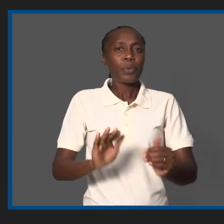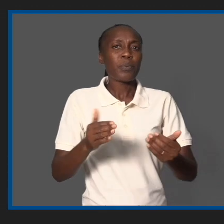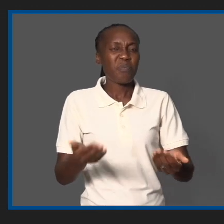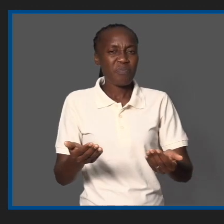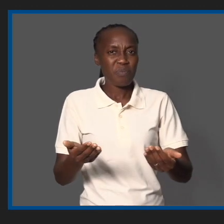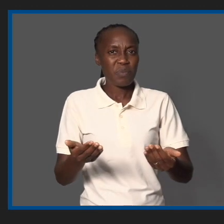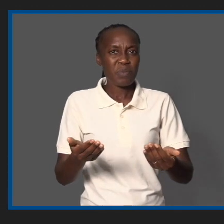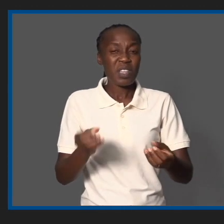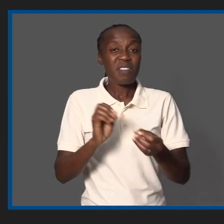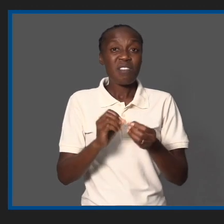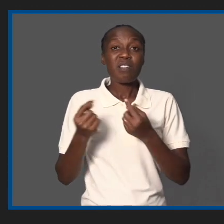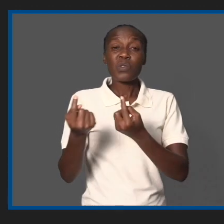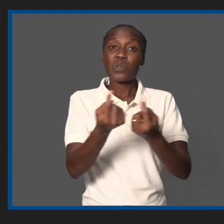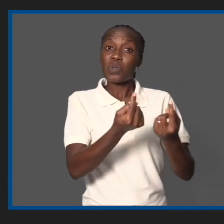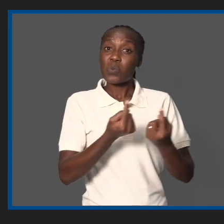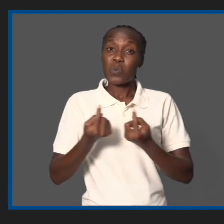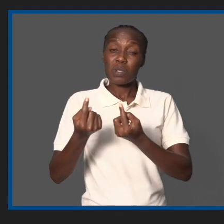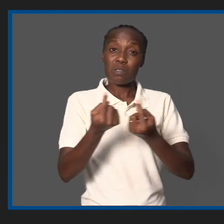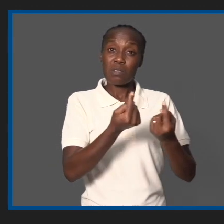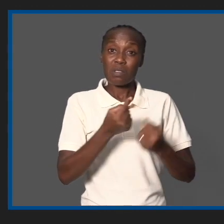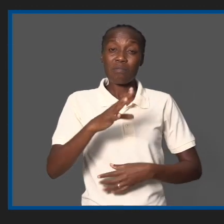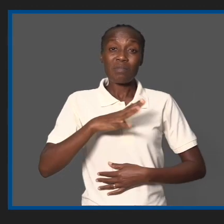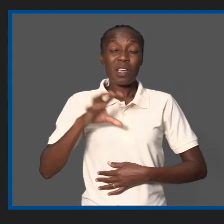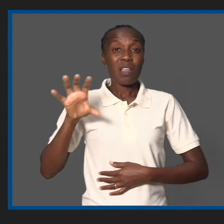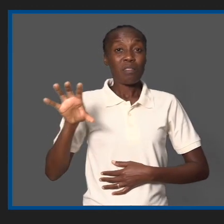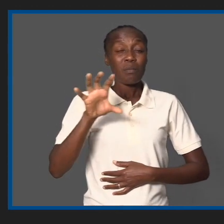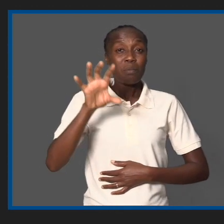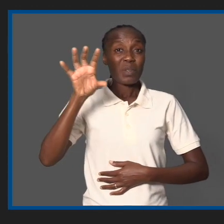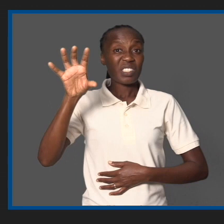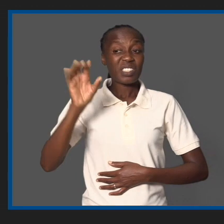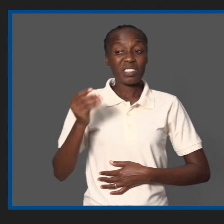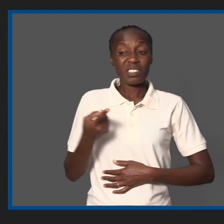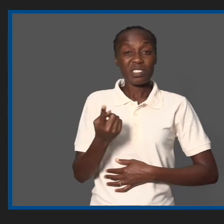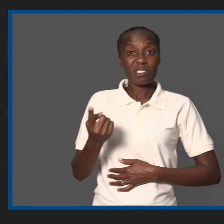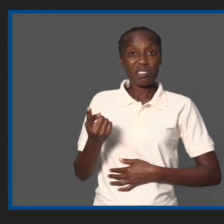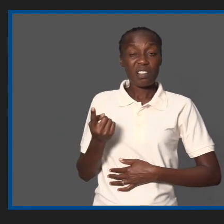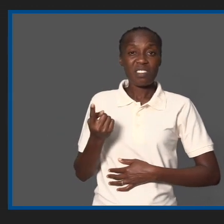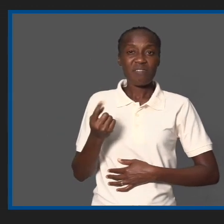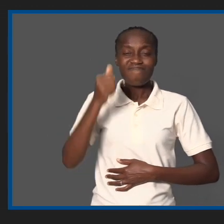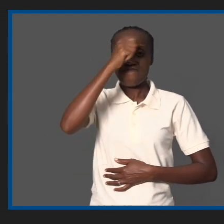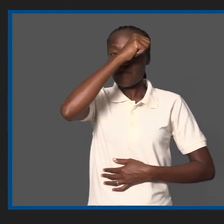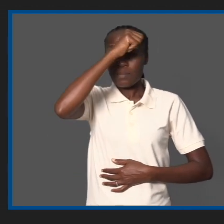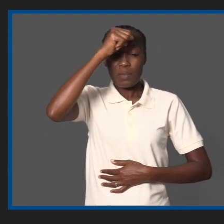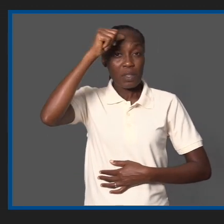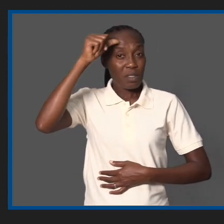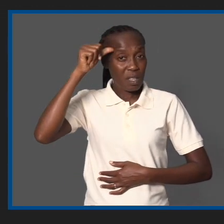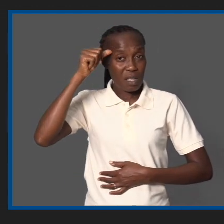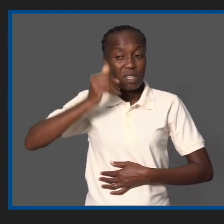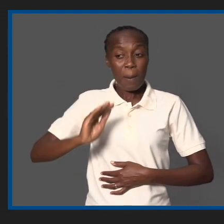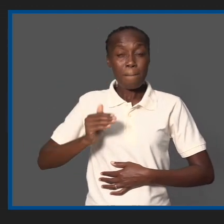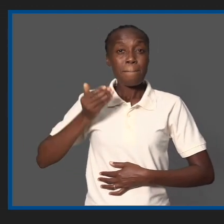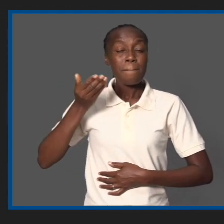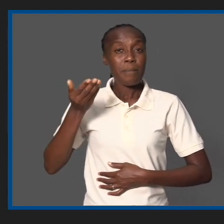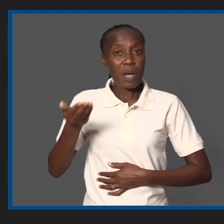é uma condição que existe nos países que não têm a possibilidade de